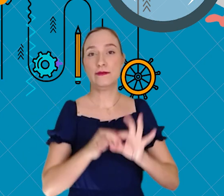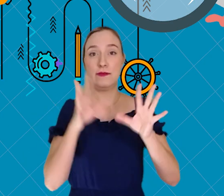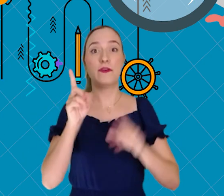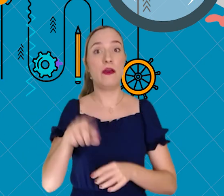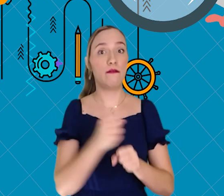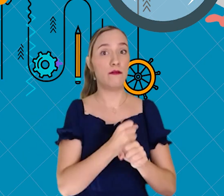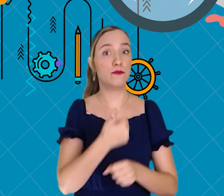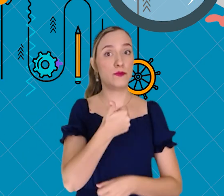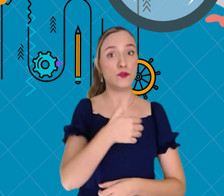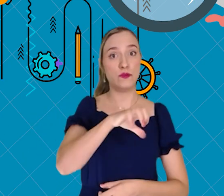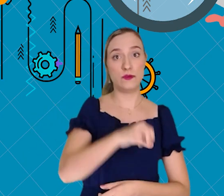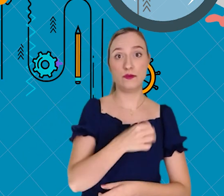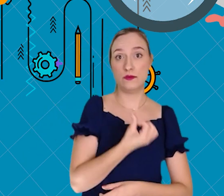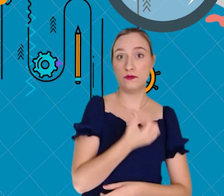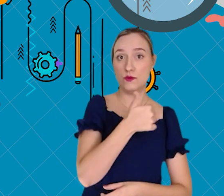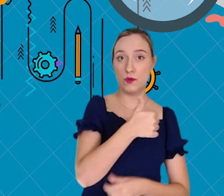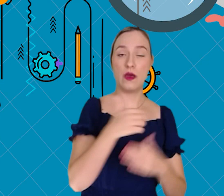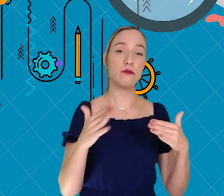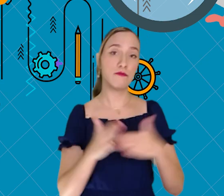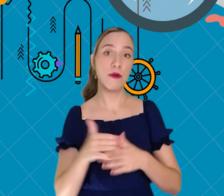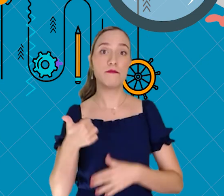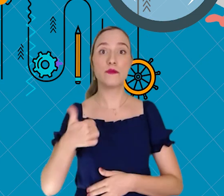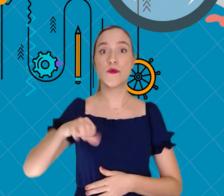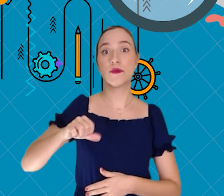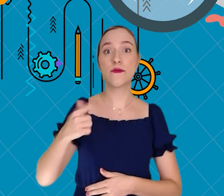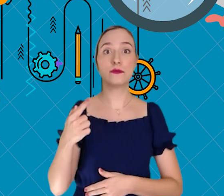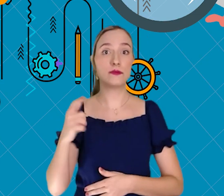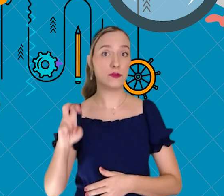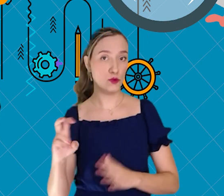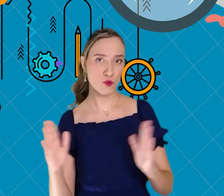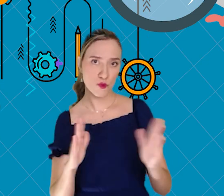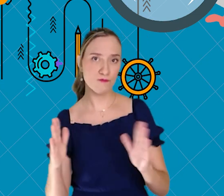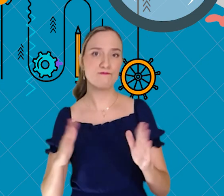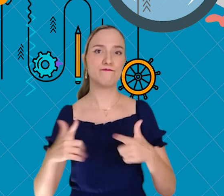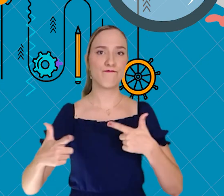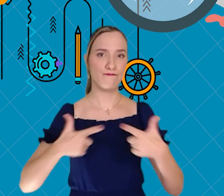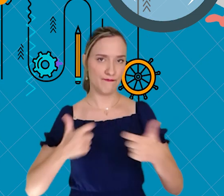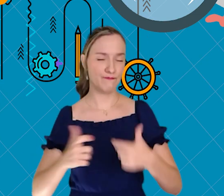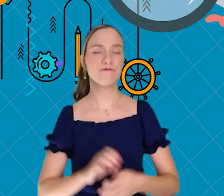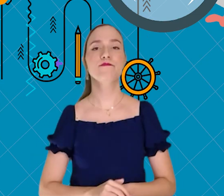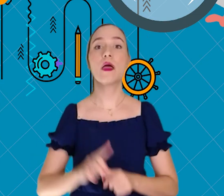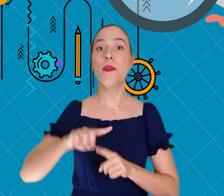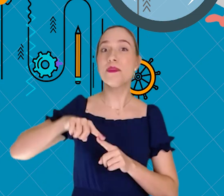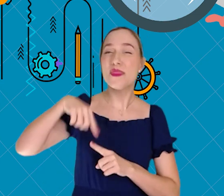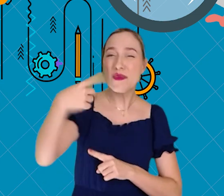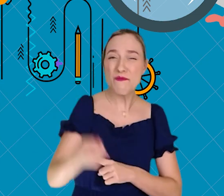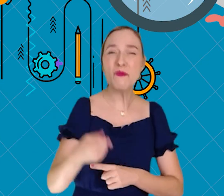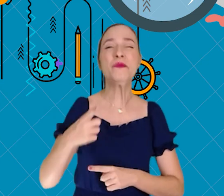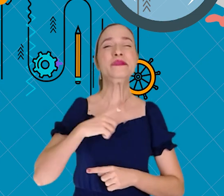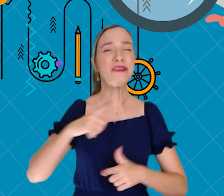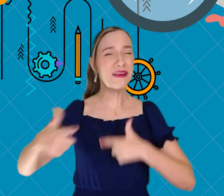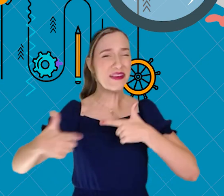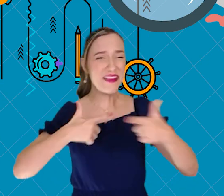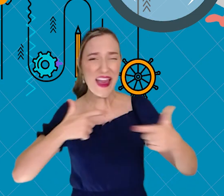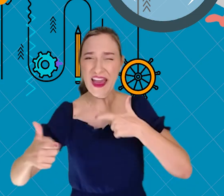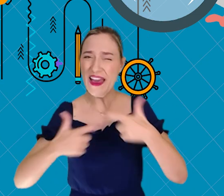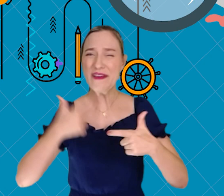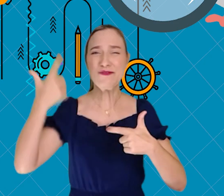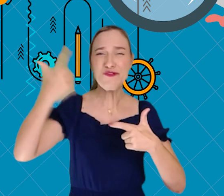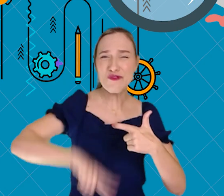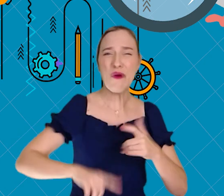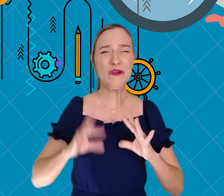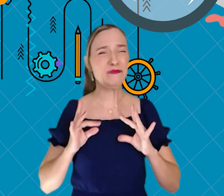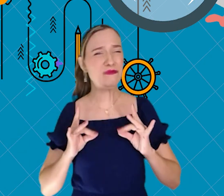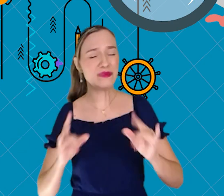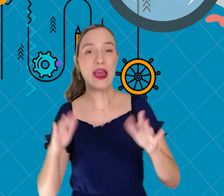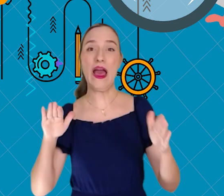de 1961 a 1975. E ainda passou por uma guerra civil devastadora